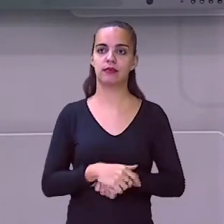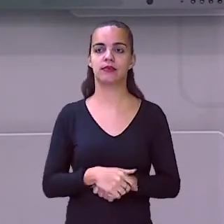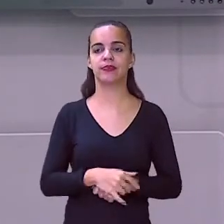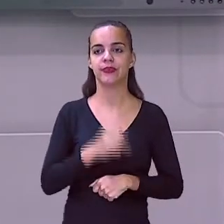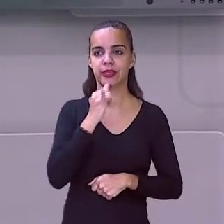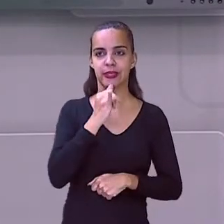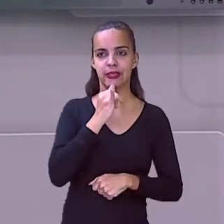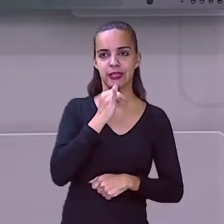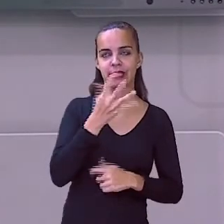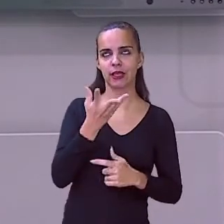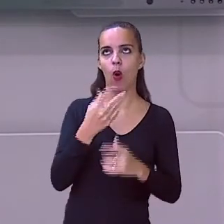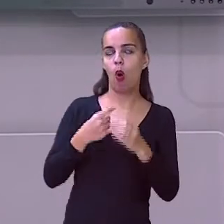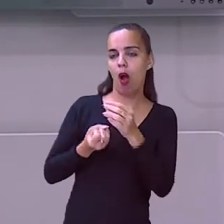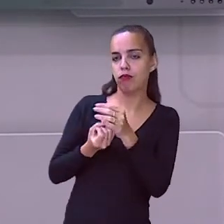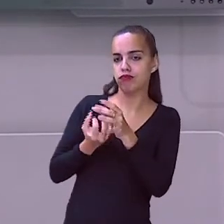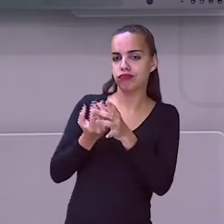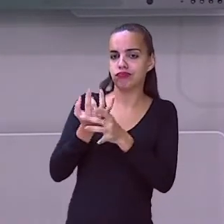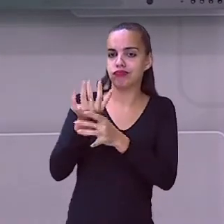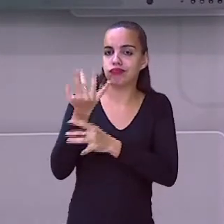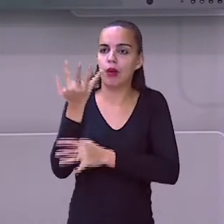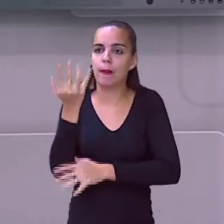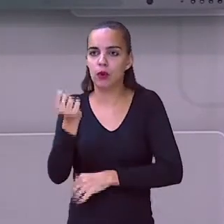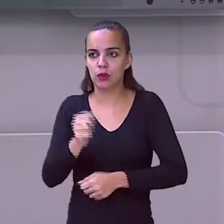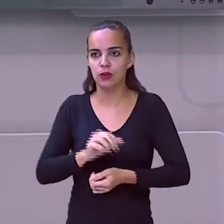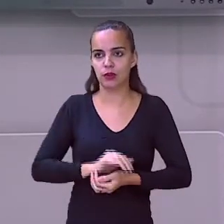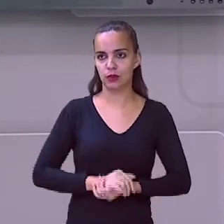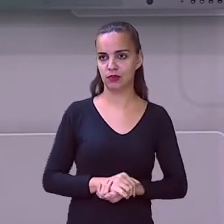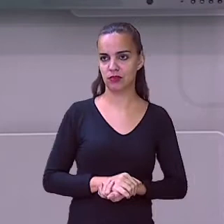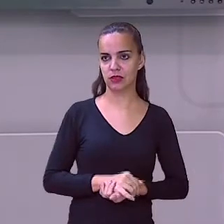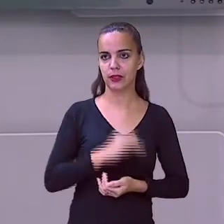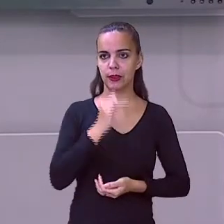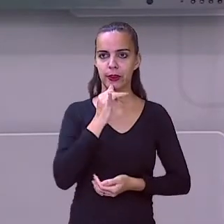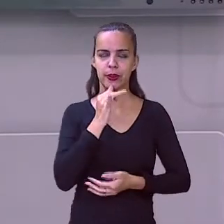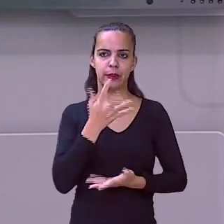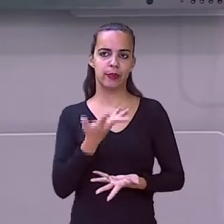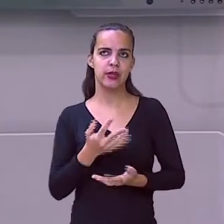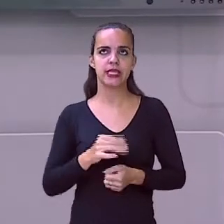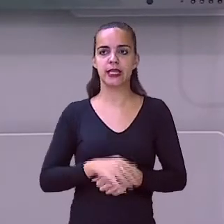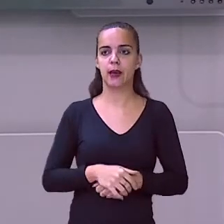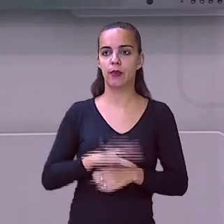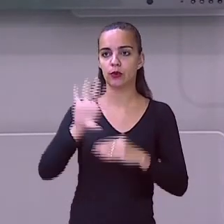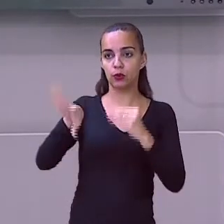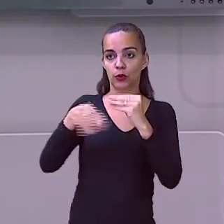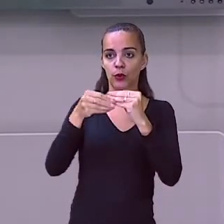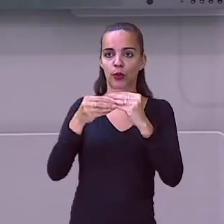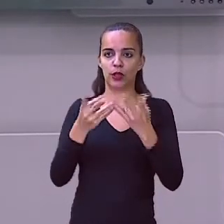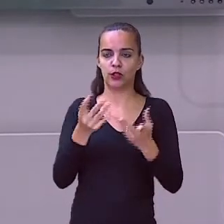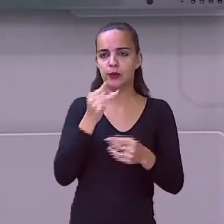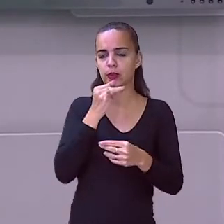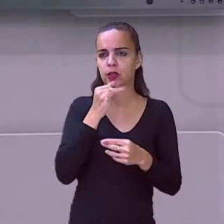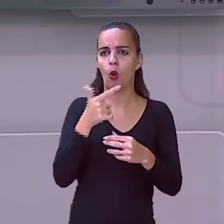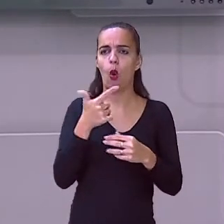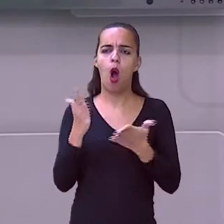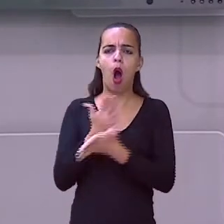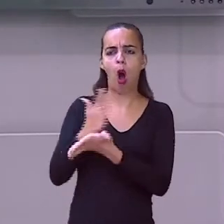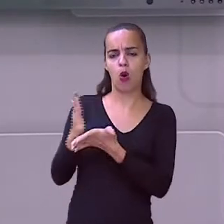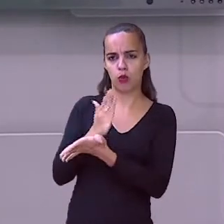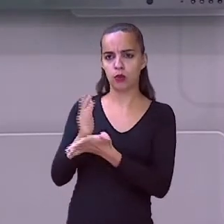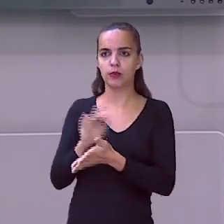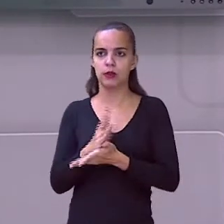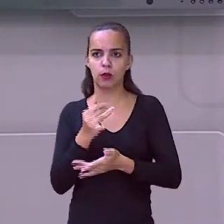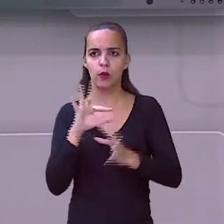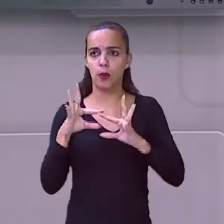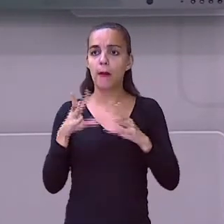ponto de ebulição de um daqueles componentes ou de todos os componentes? É importante,